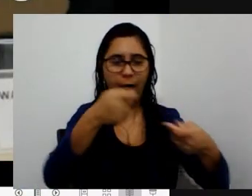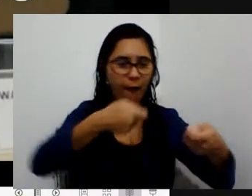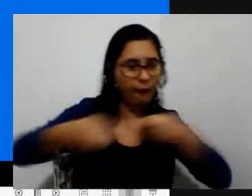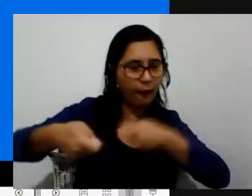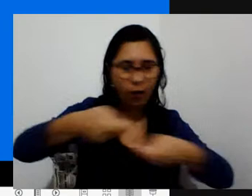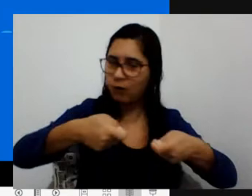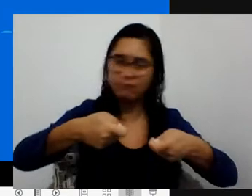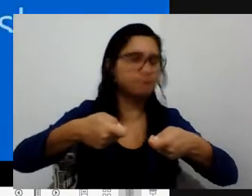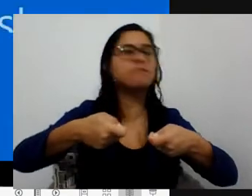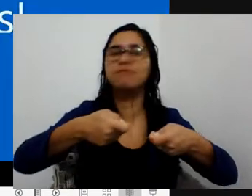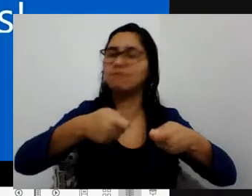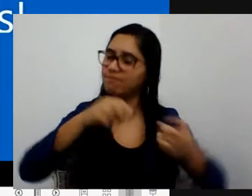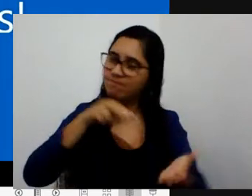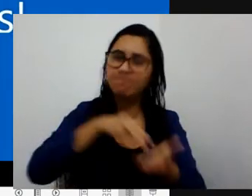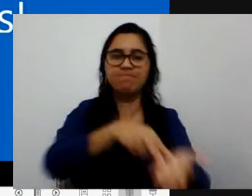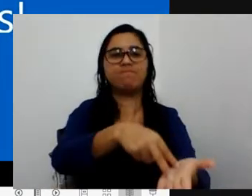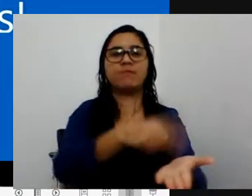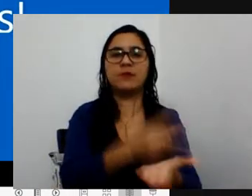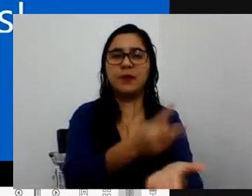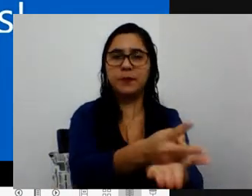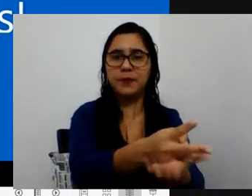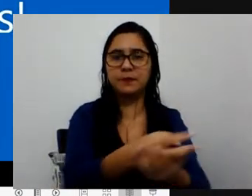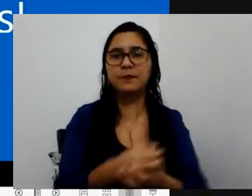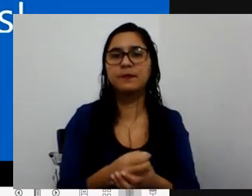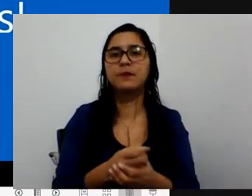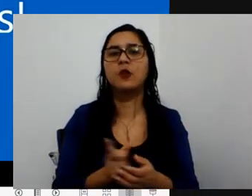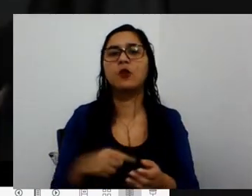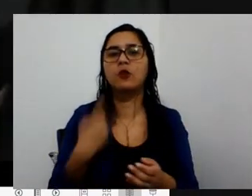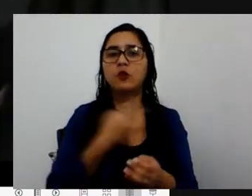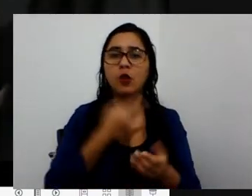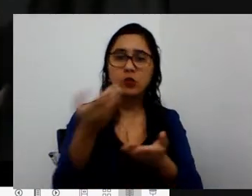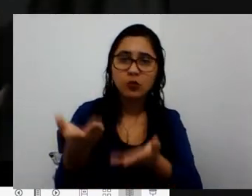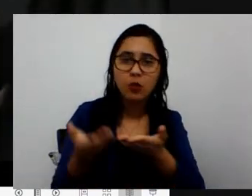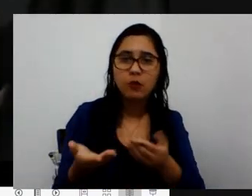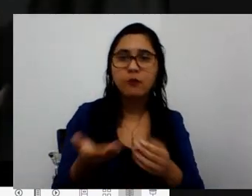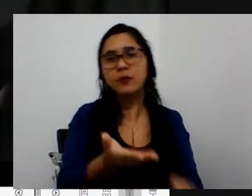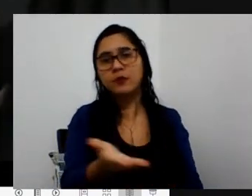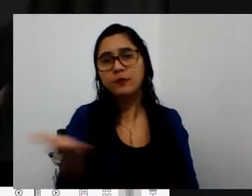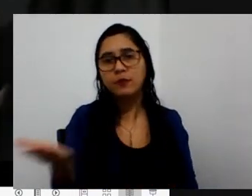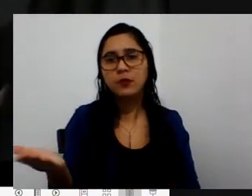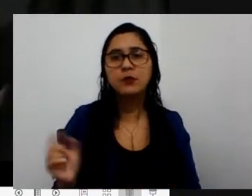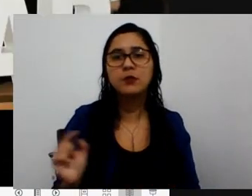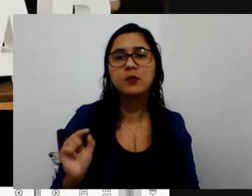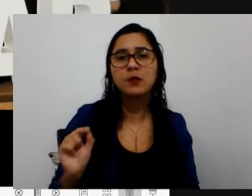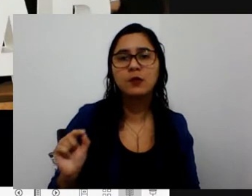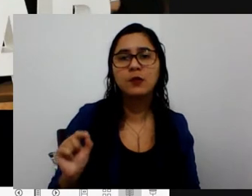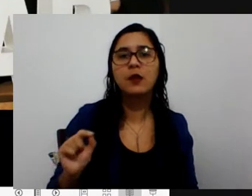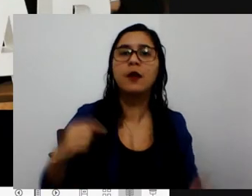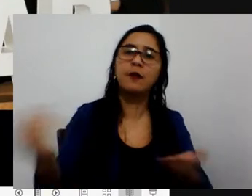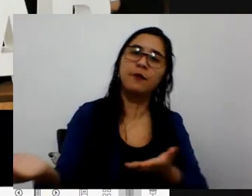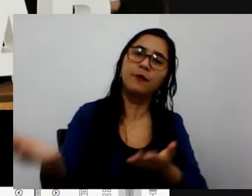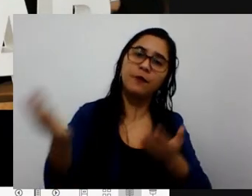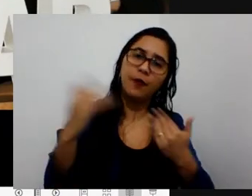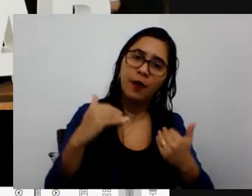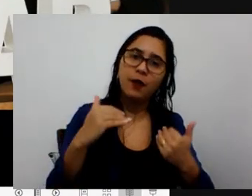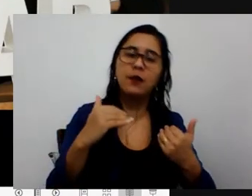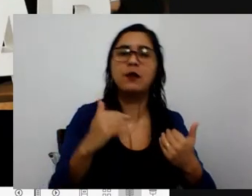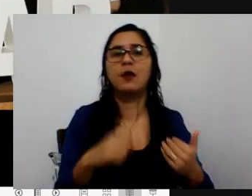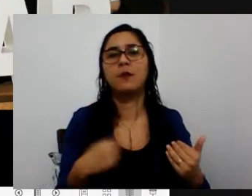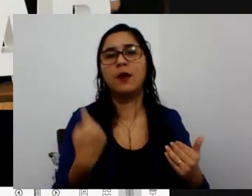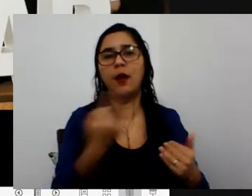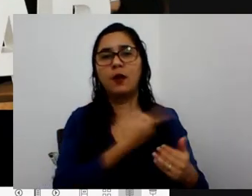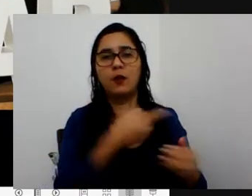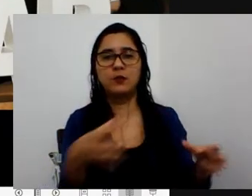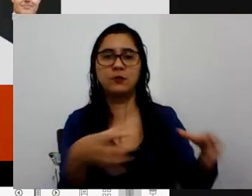inegociáveis. E o nosso convite para você é: venha para a nossa